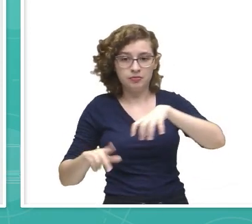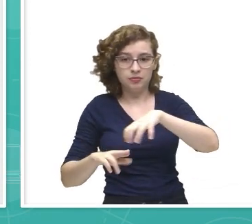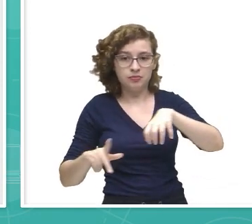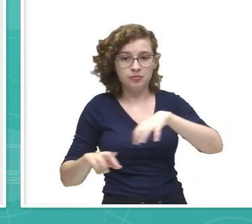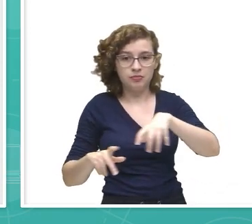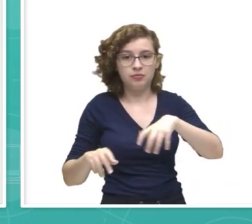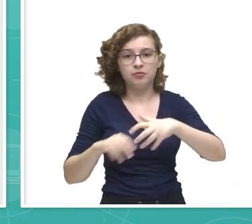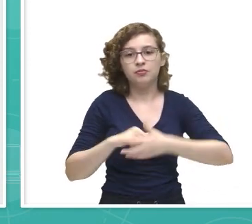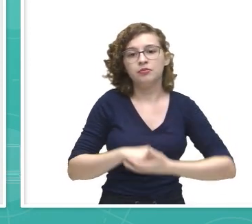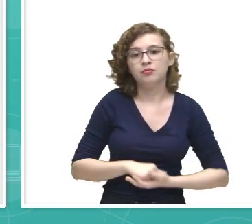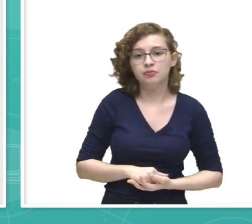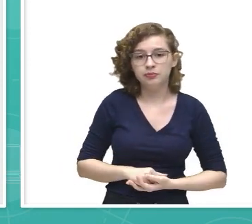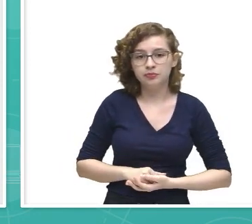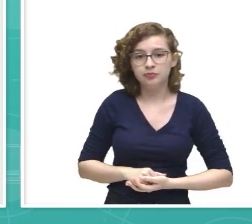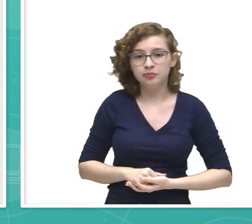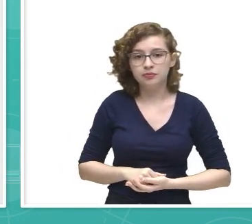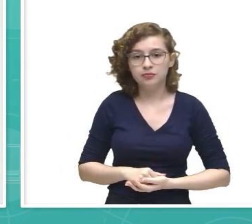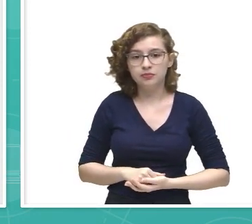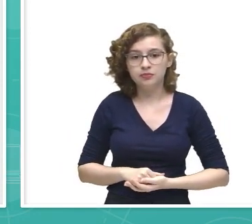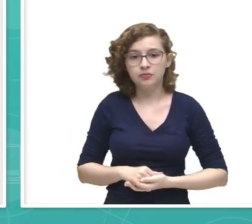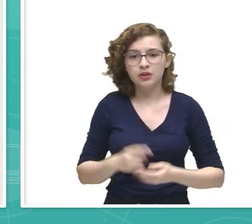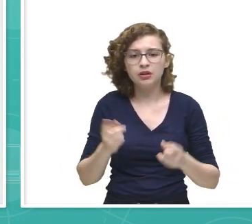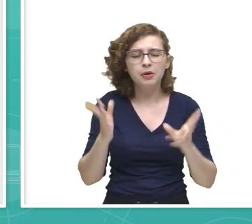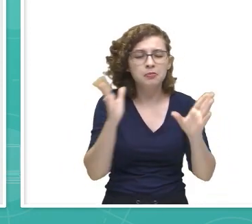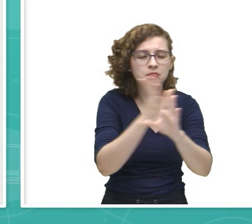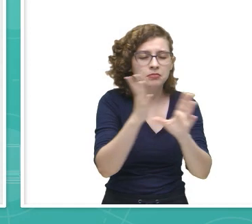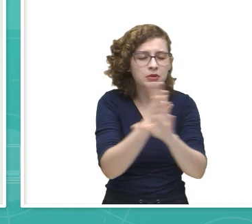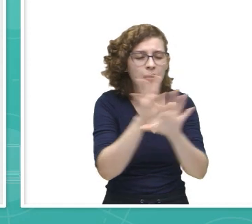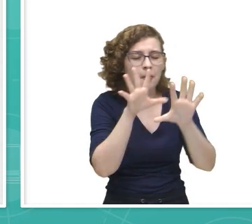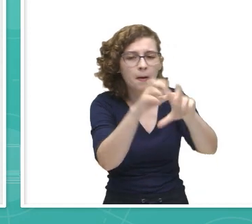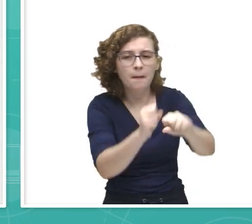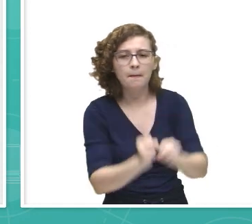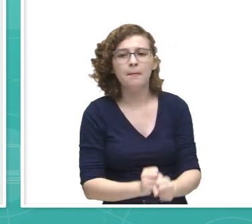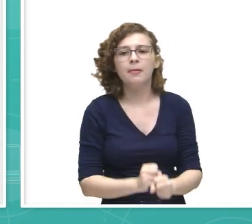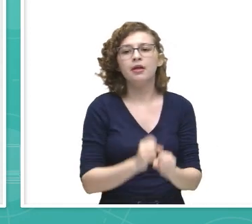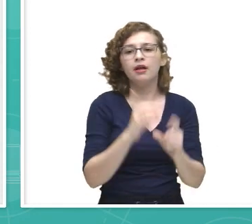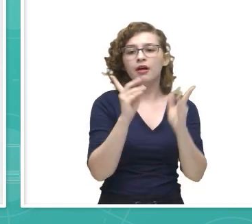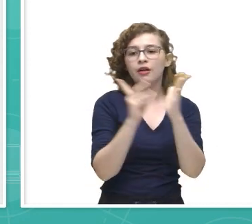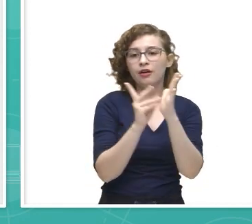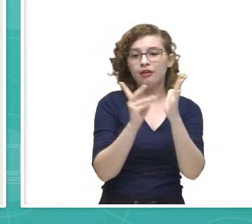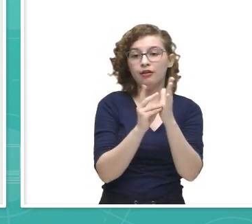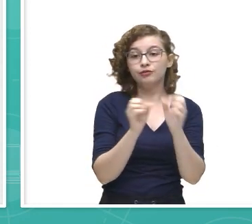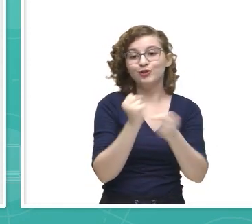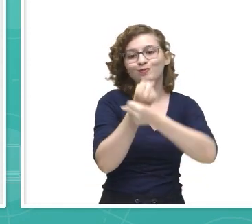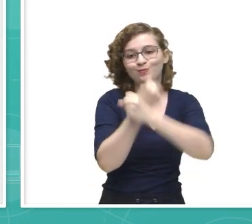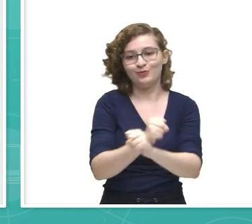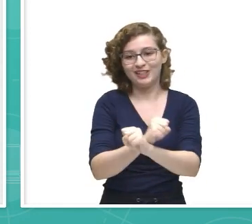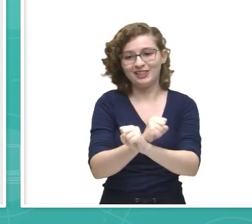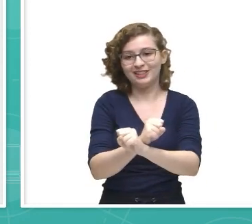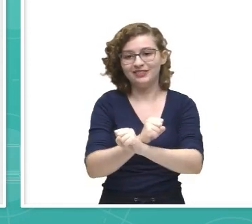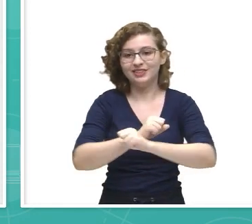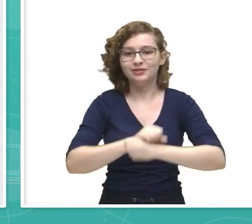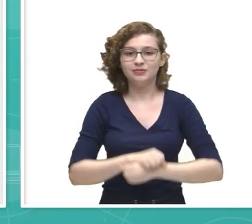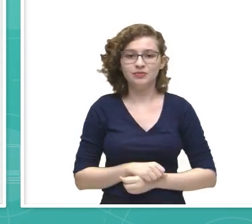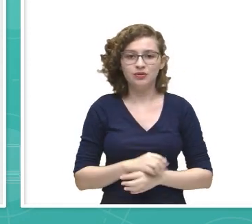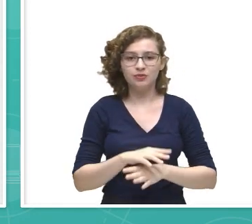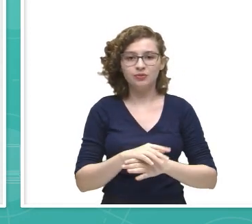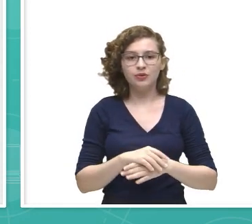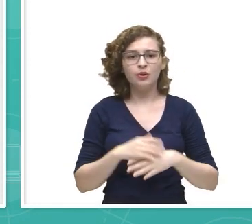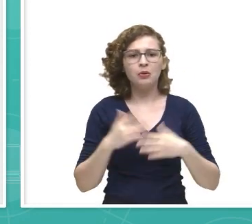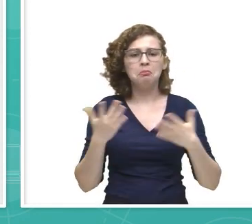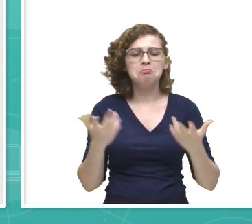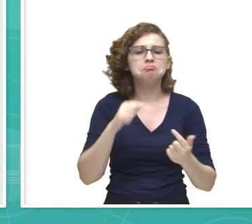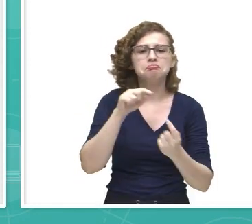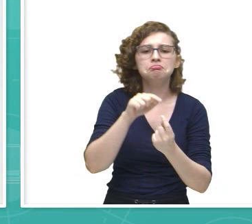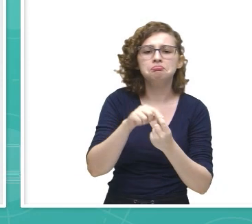e o terceiro objetivo era basicamente caçar índio para escravizá-los. O papel histórico das entradas e bandeiras pode ser resumido em...